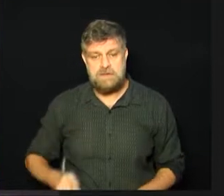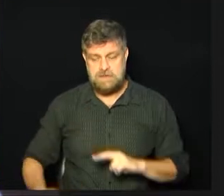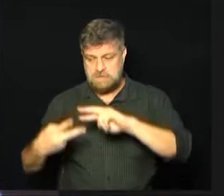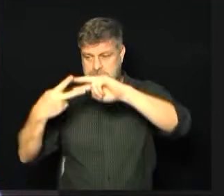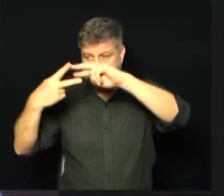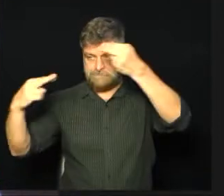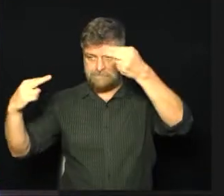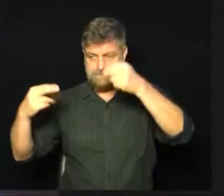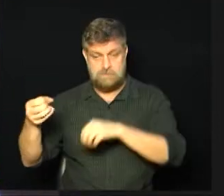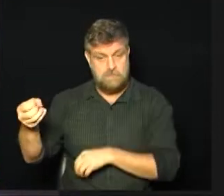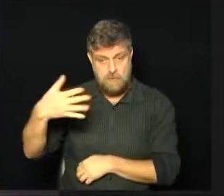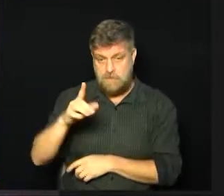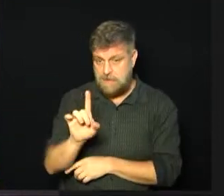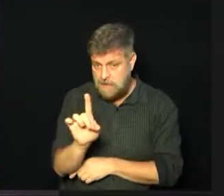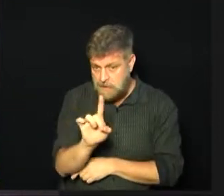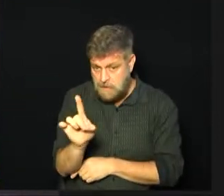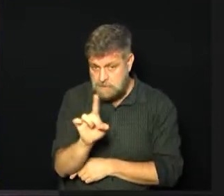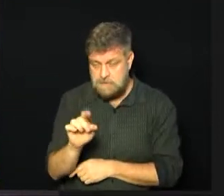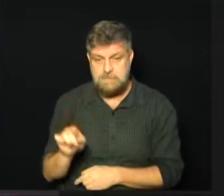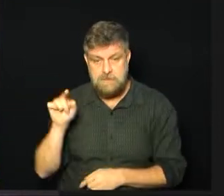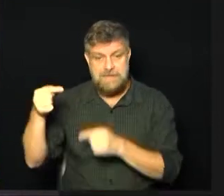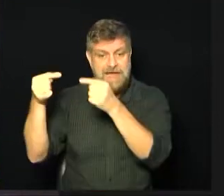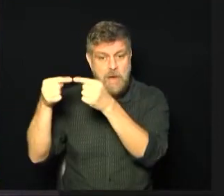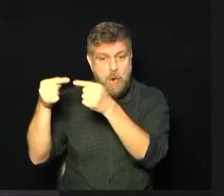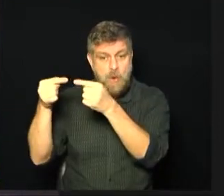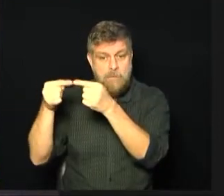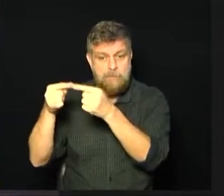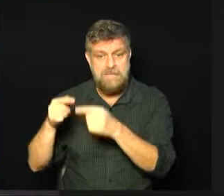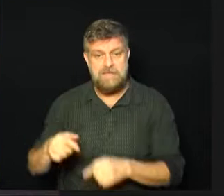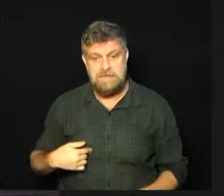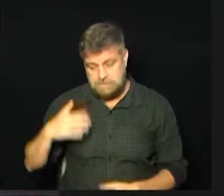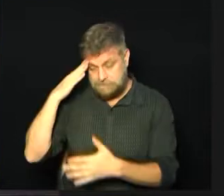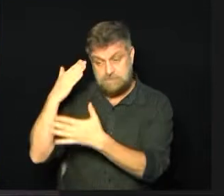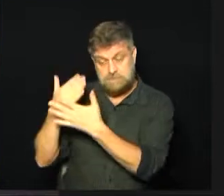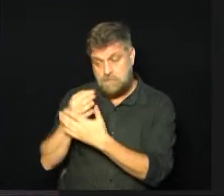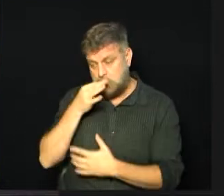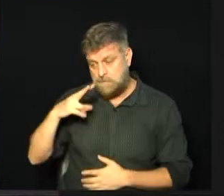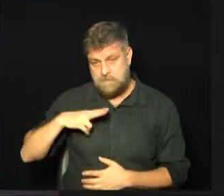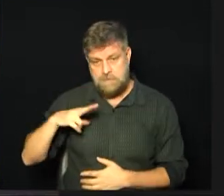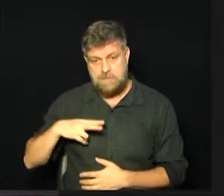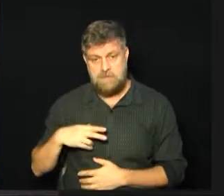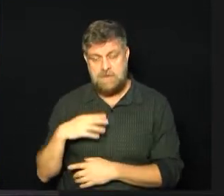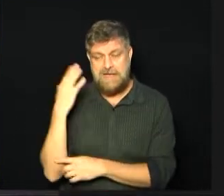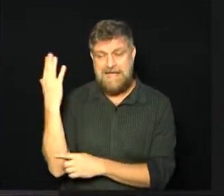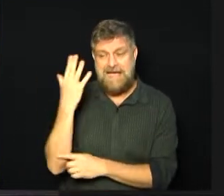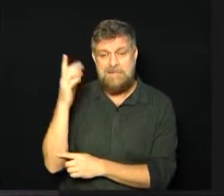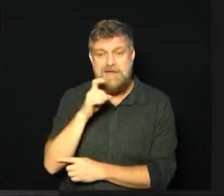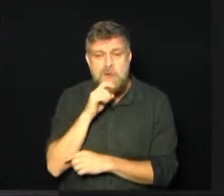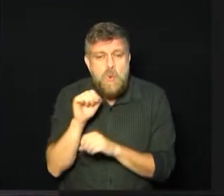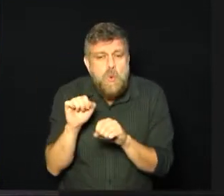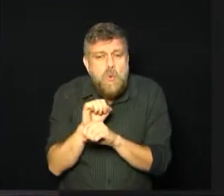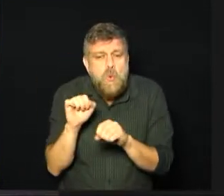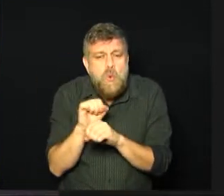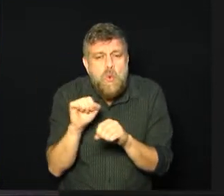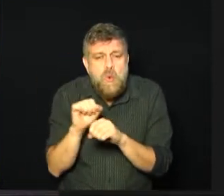linhagem. Ela, na verdade, está associada, provavelmente, à chegada do inverno, que